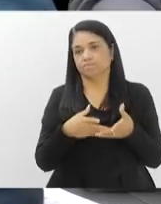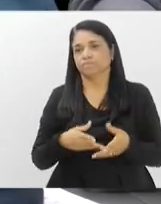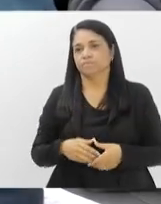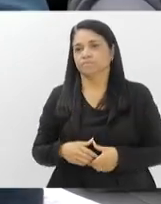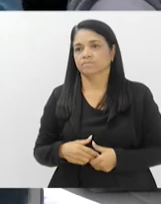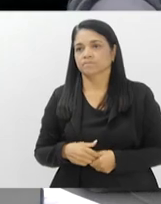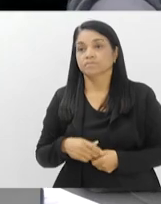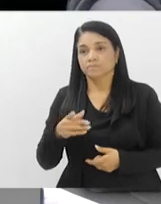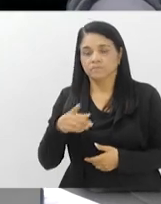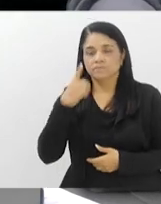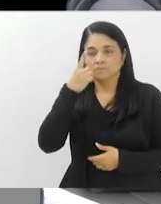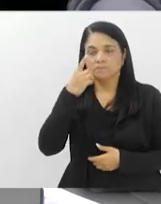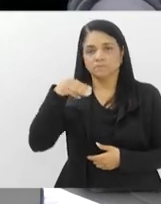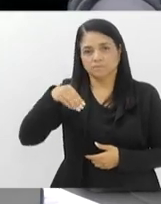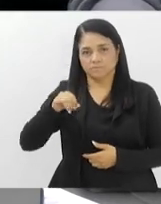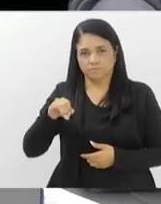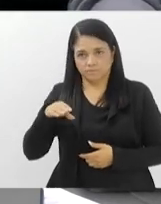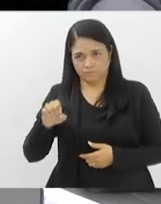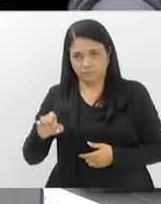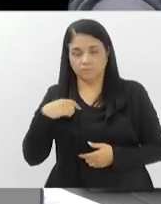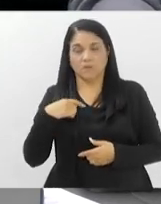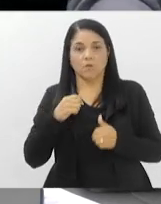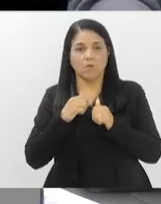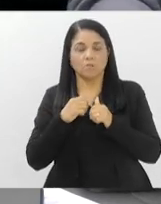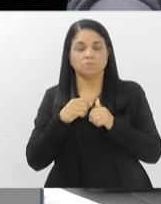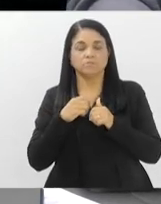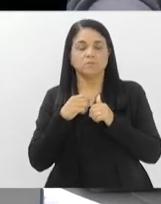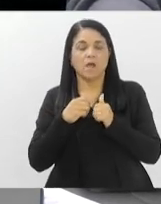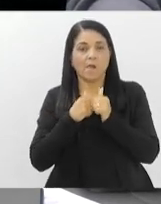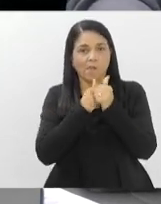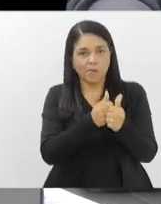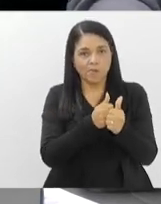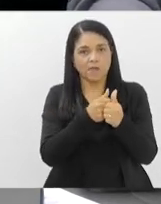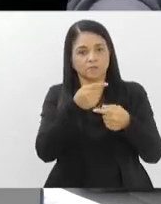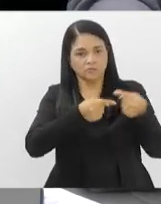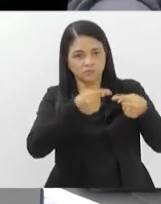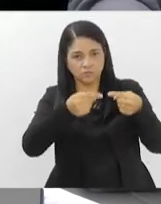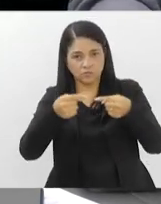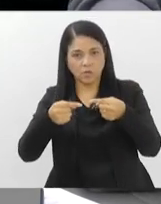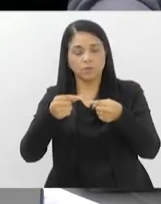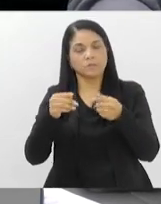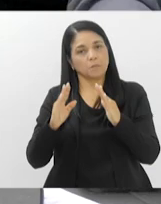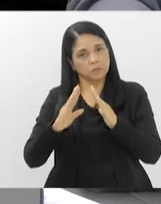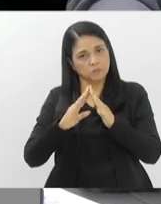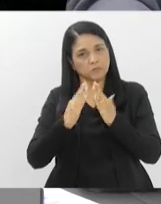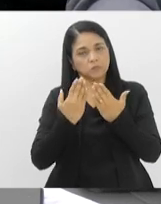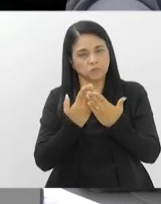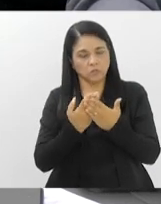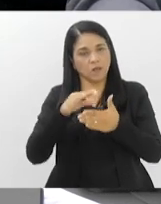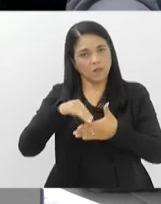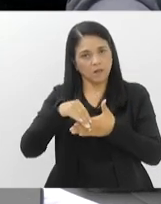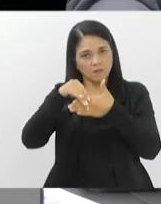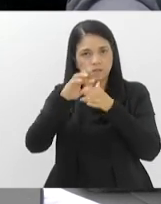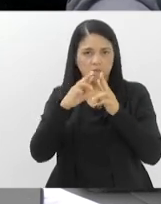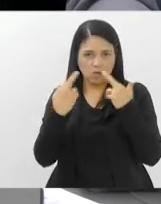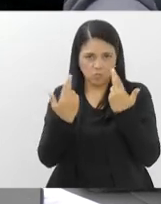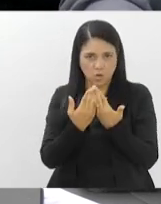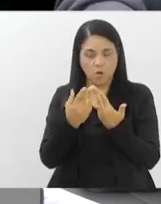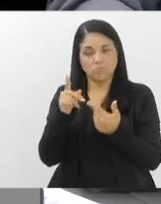Então, rapidamente. Eu acompanhei essa discussão, estava também na reunião de colégio de líderes que o deputado Luiz Paulo